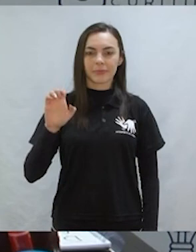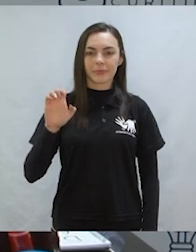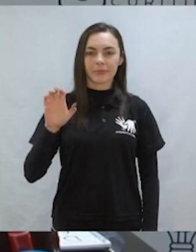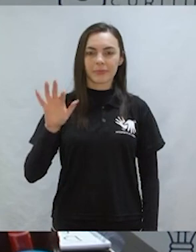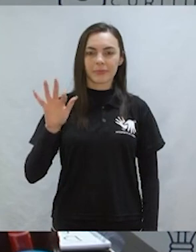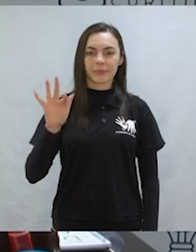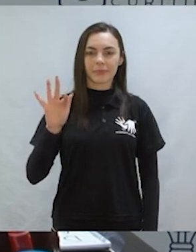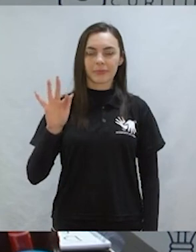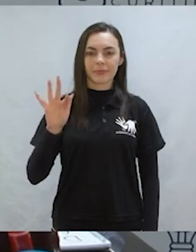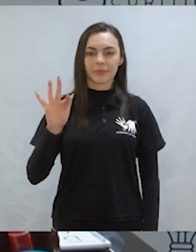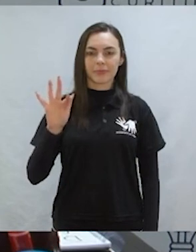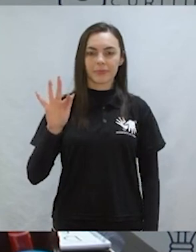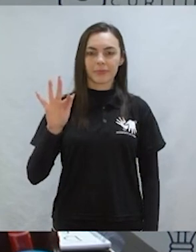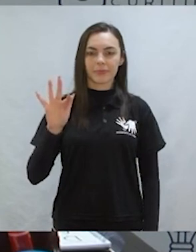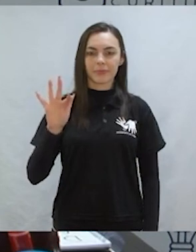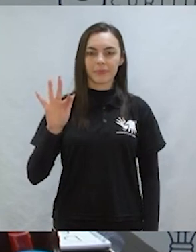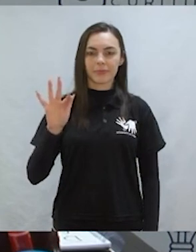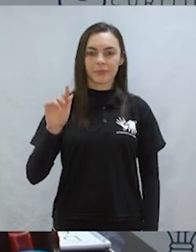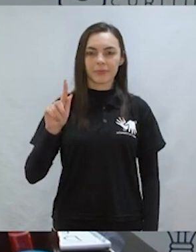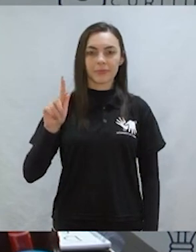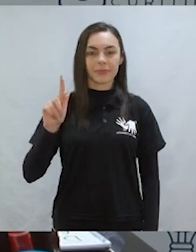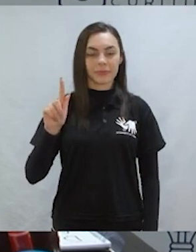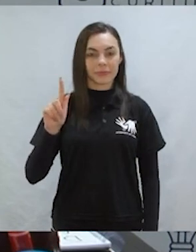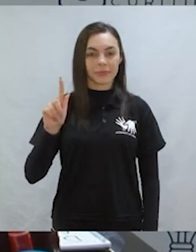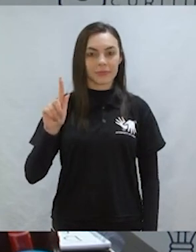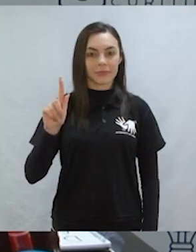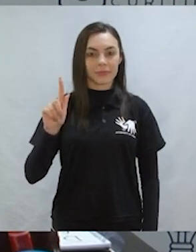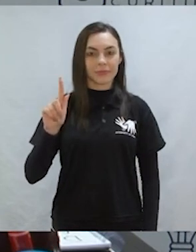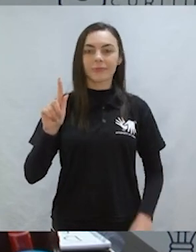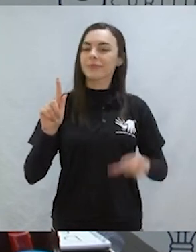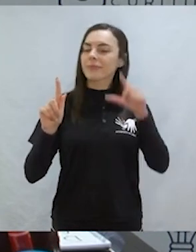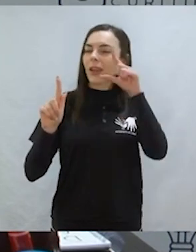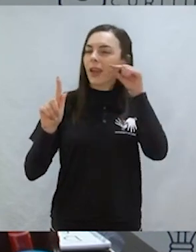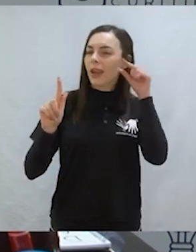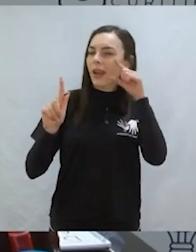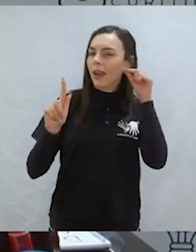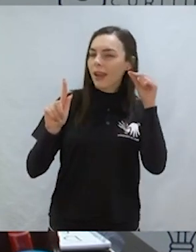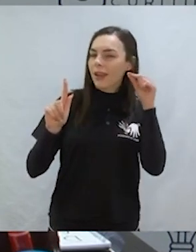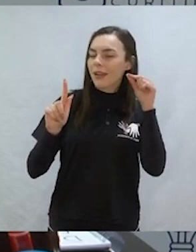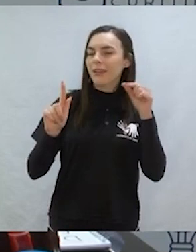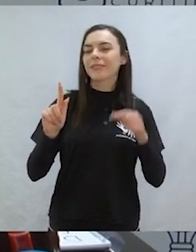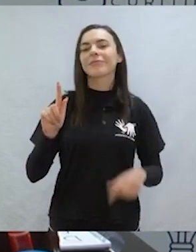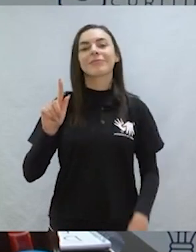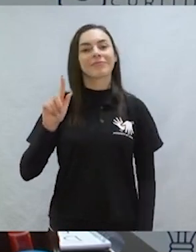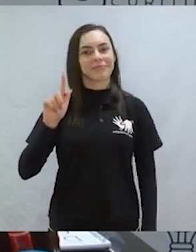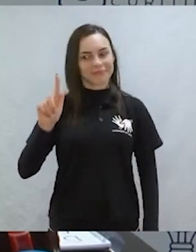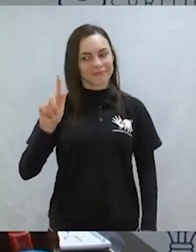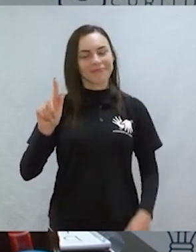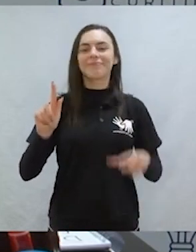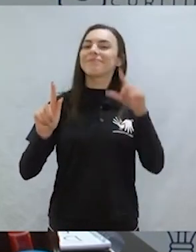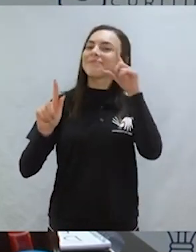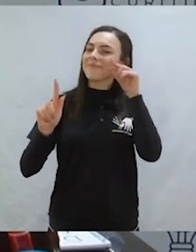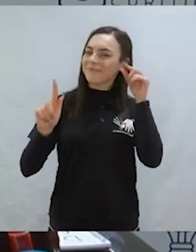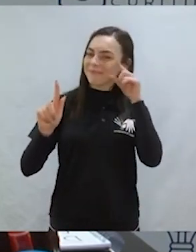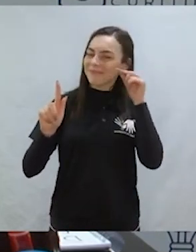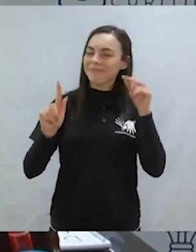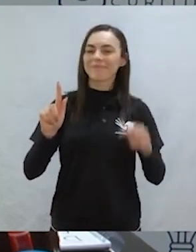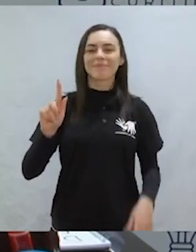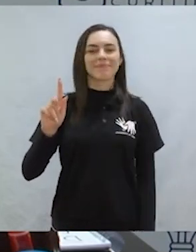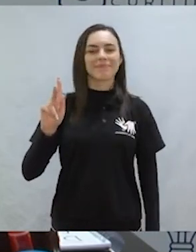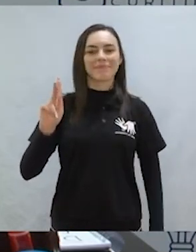E, o F, o G. Olha o gato. G de